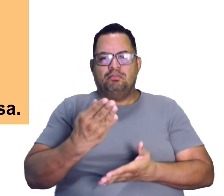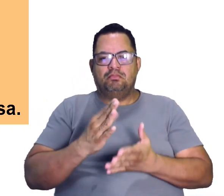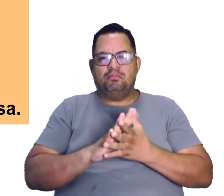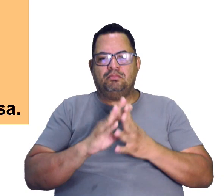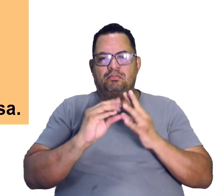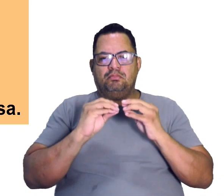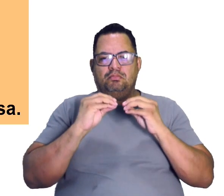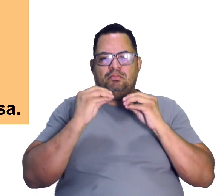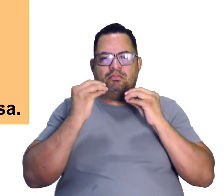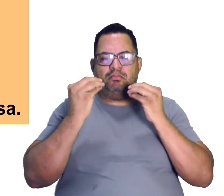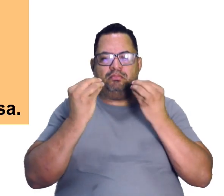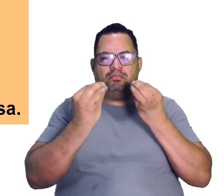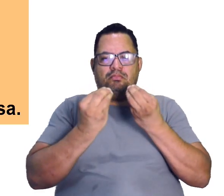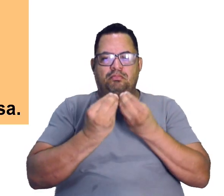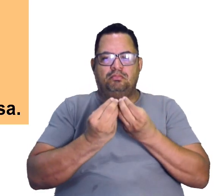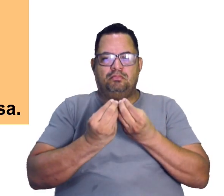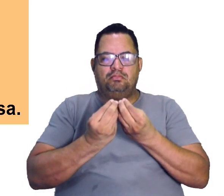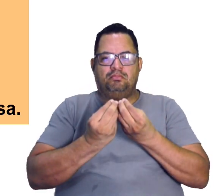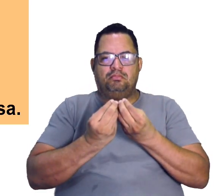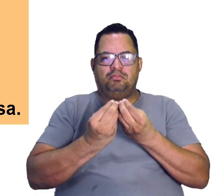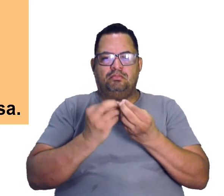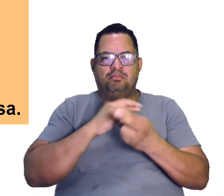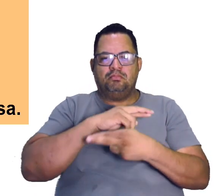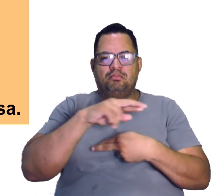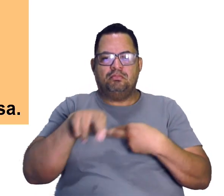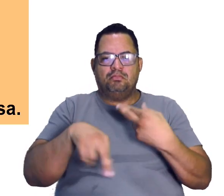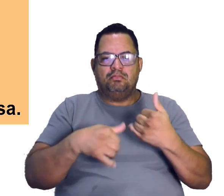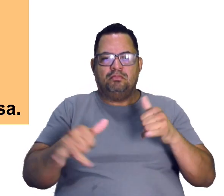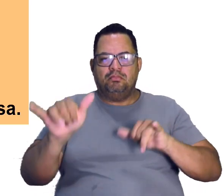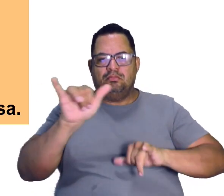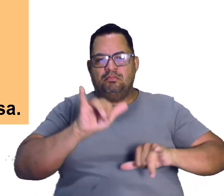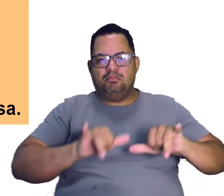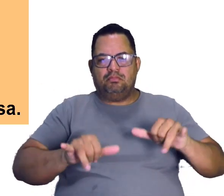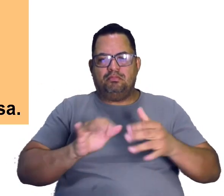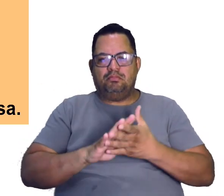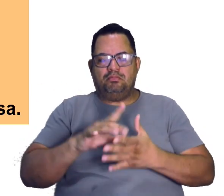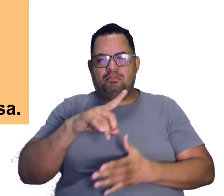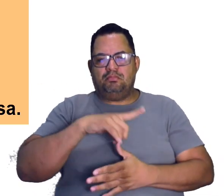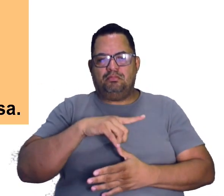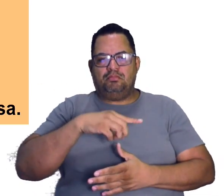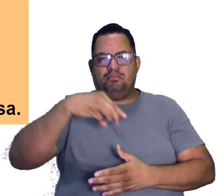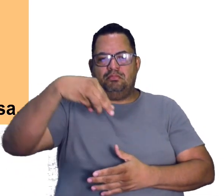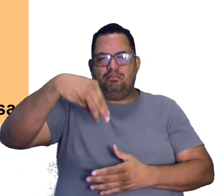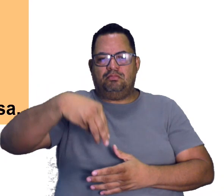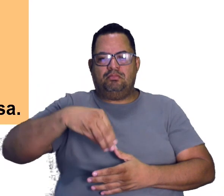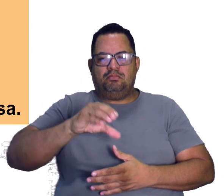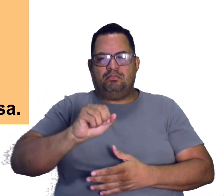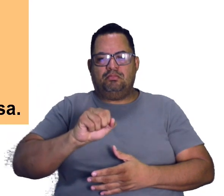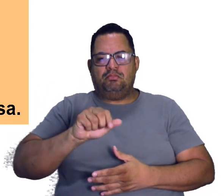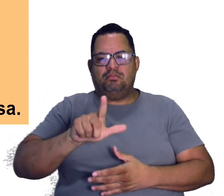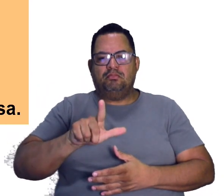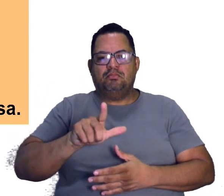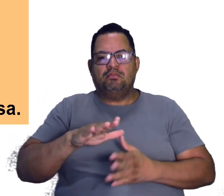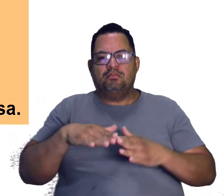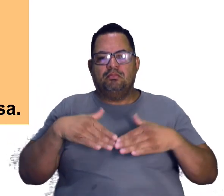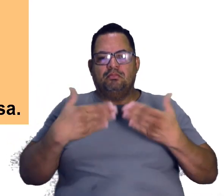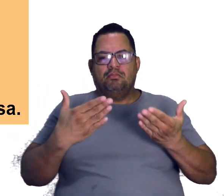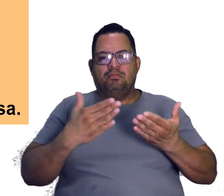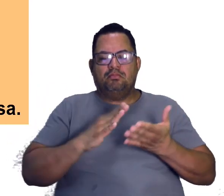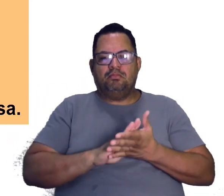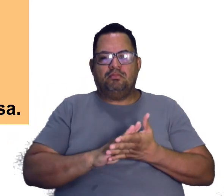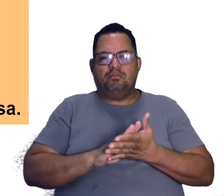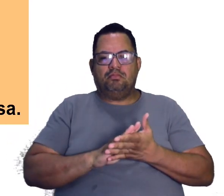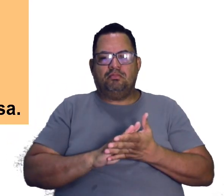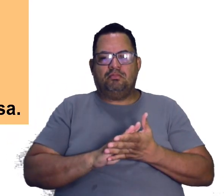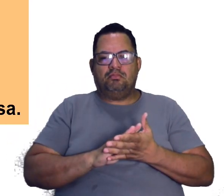matéria envolvida nas reações químicas, enfim, nós temos o mol. E com relação à